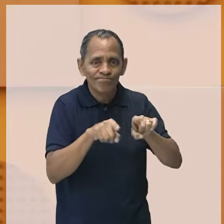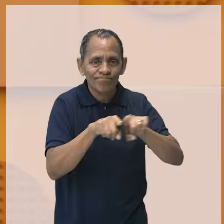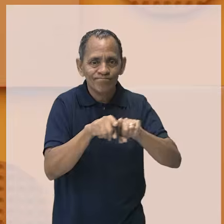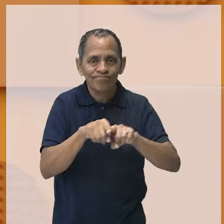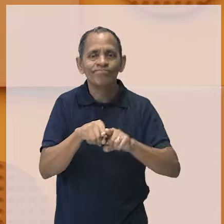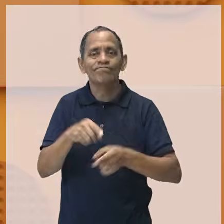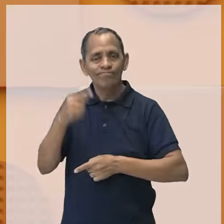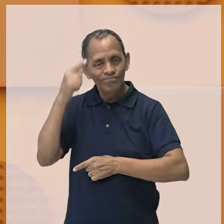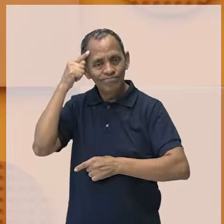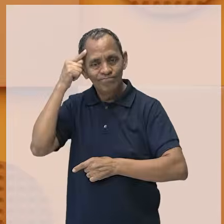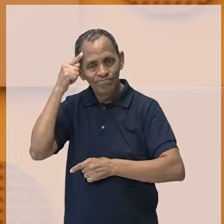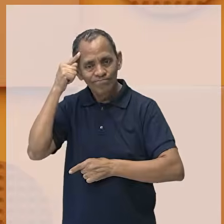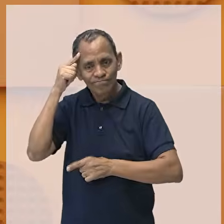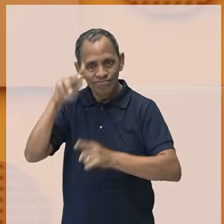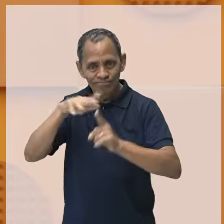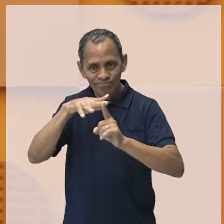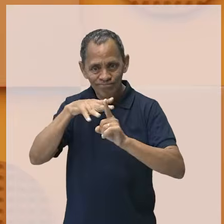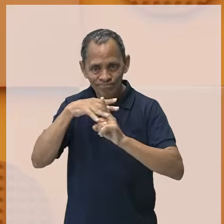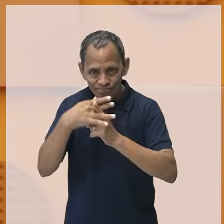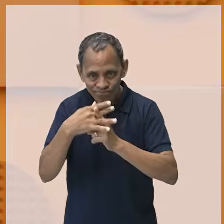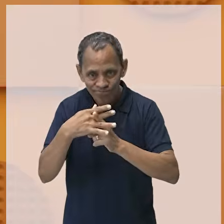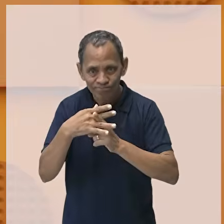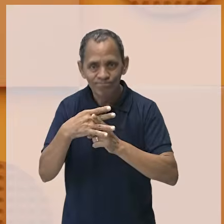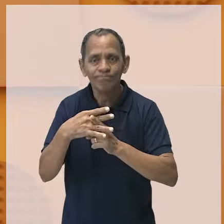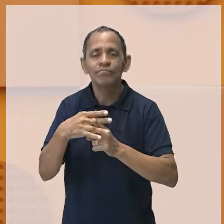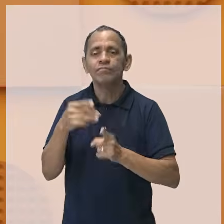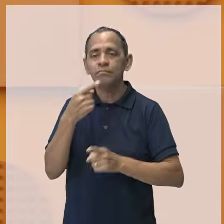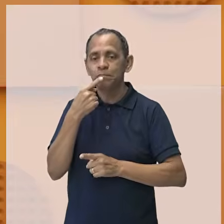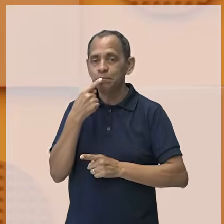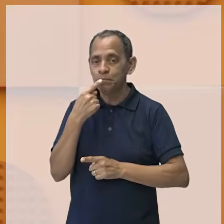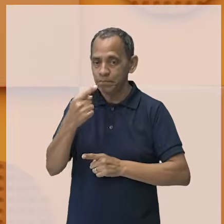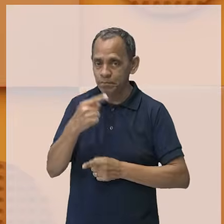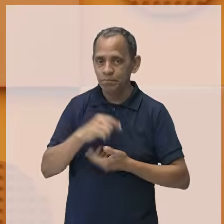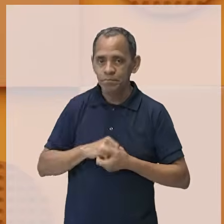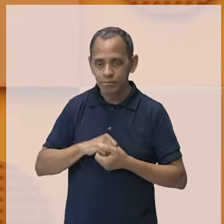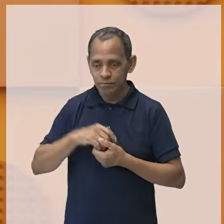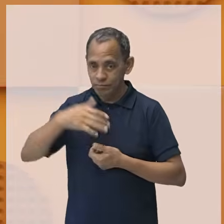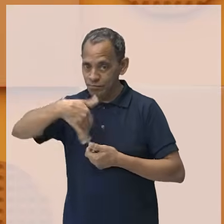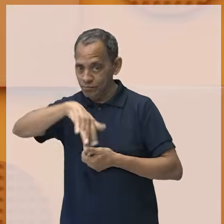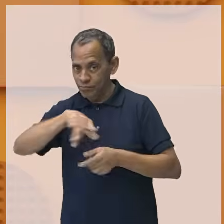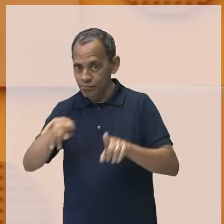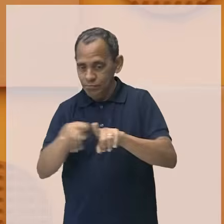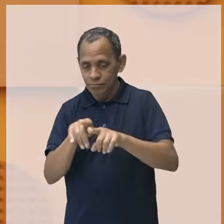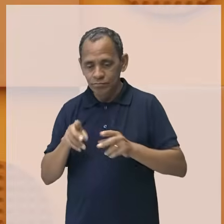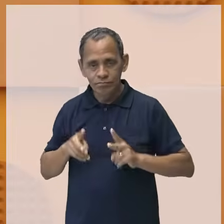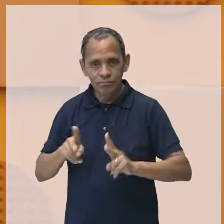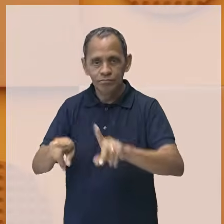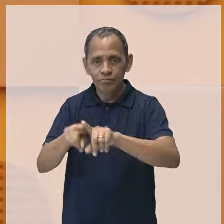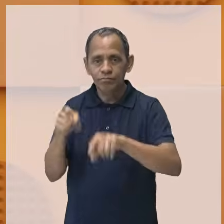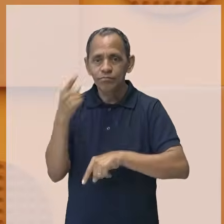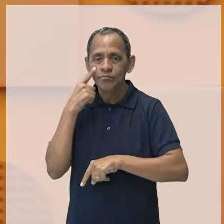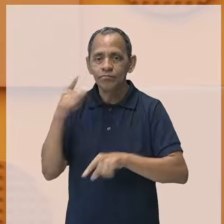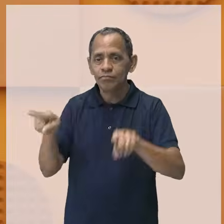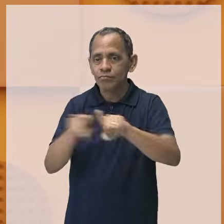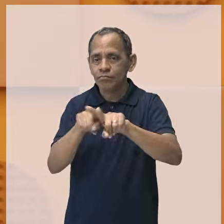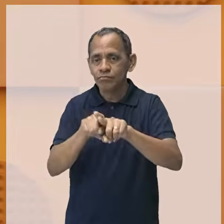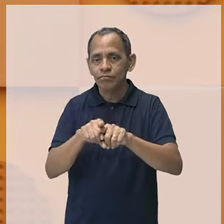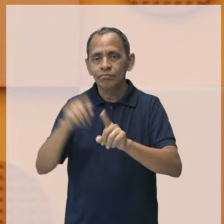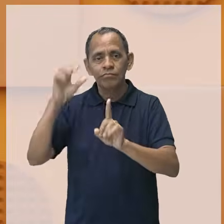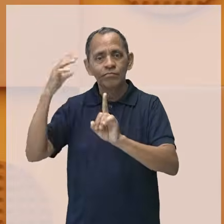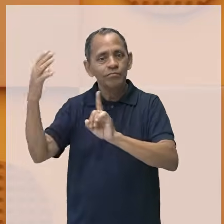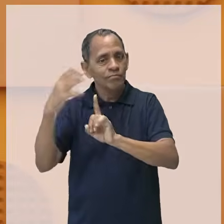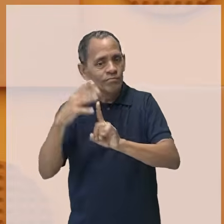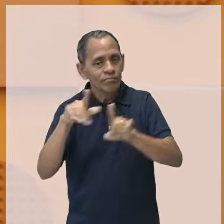porque os Estados Unidos eles estavam começando a se sentir ameaçados por conta dessas ideias socialistas estarem tão próximas ao seu